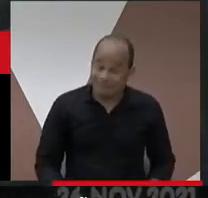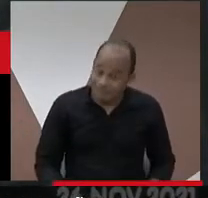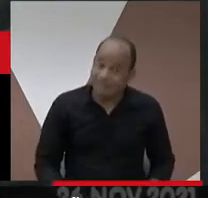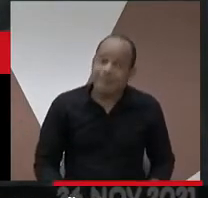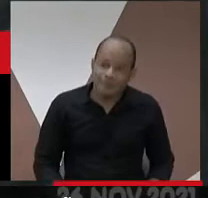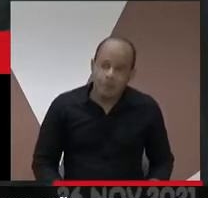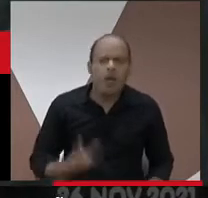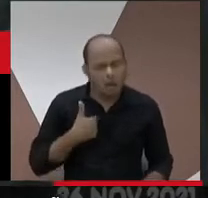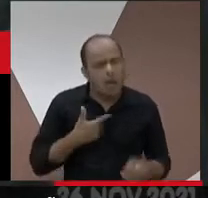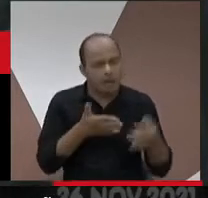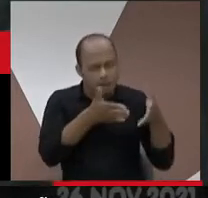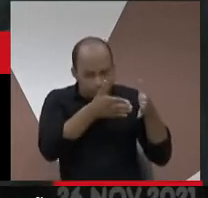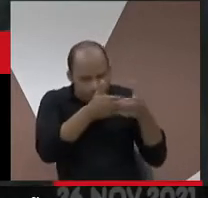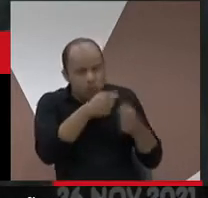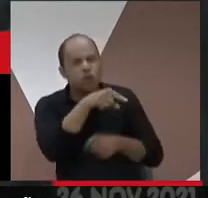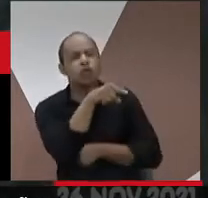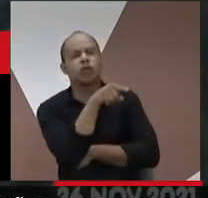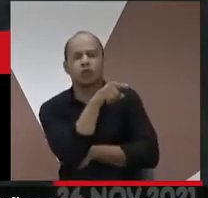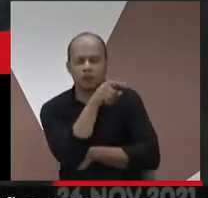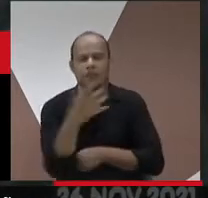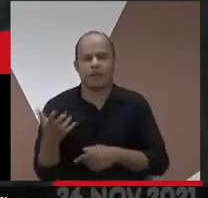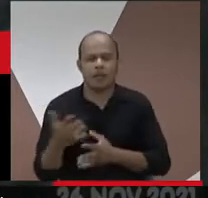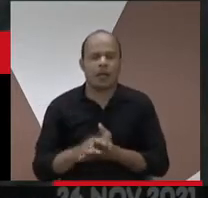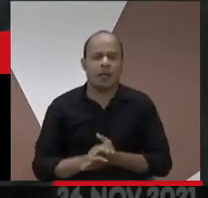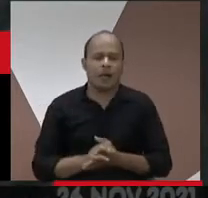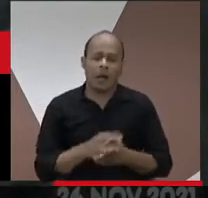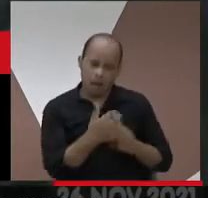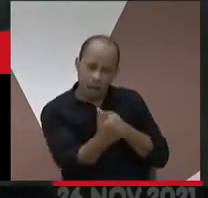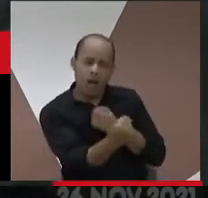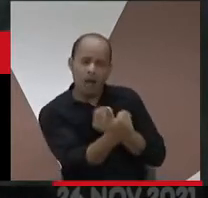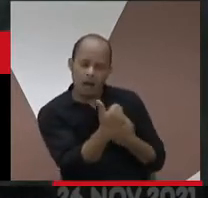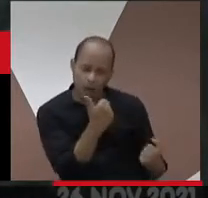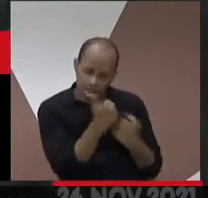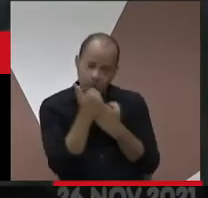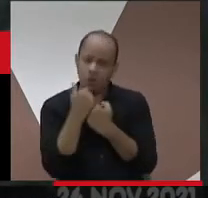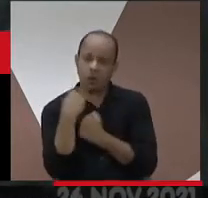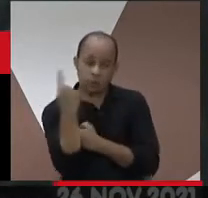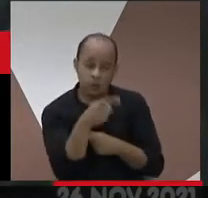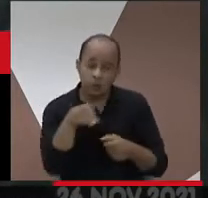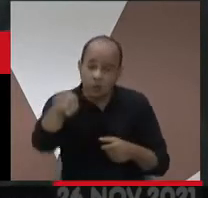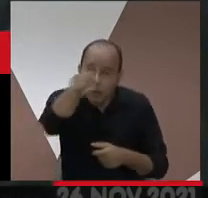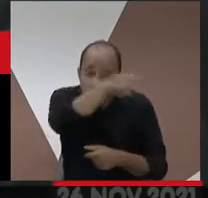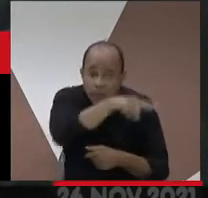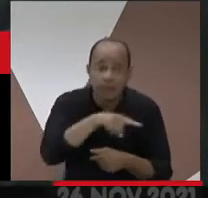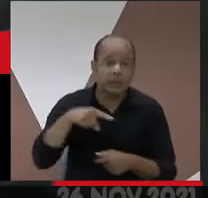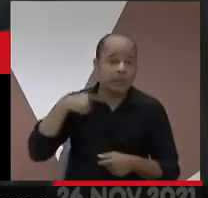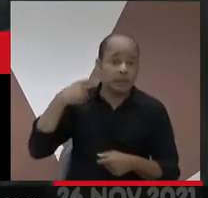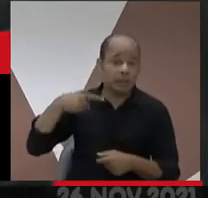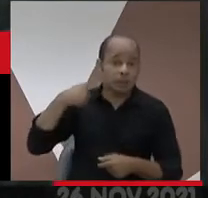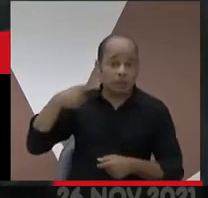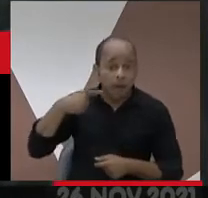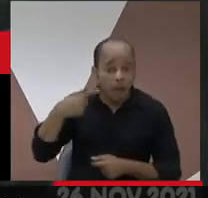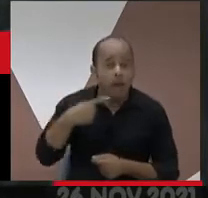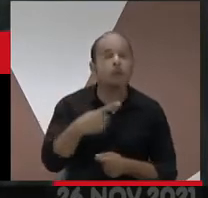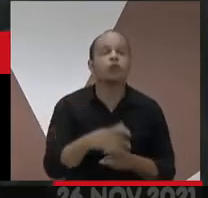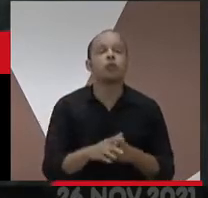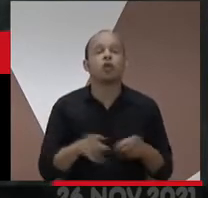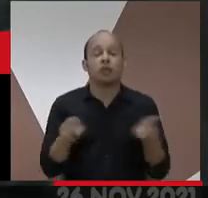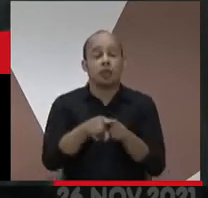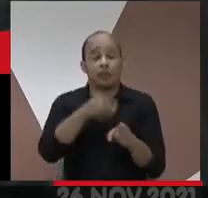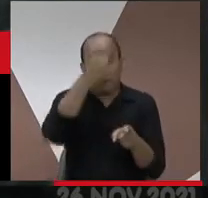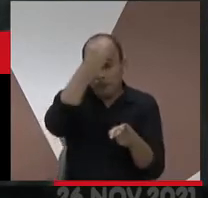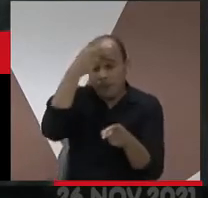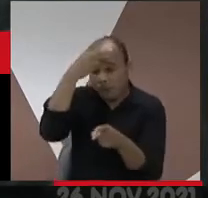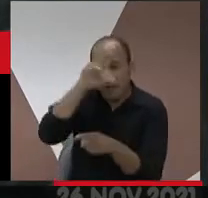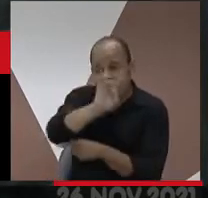pedir o apoio dos deputados e deputadas dessa casa, de todos os prefeitos, porque a questão não é só